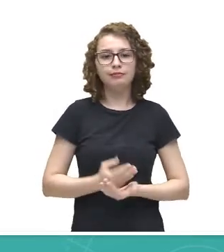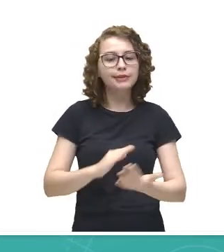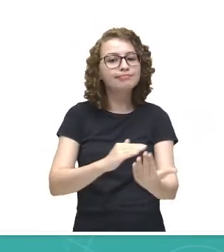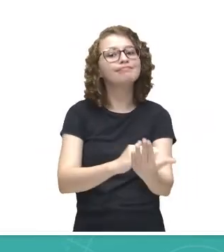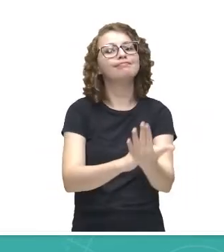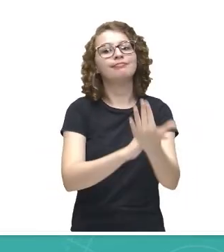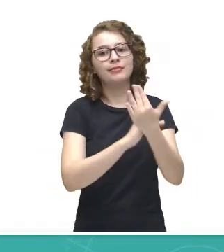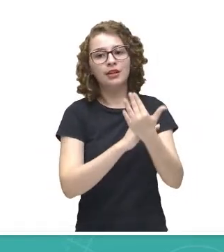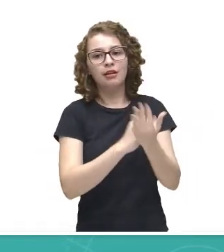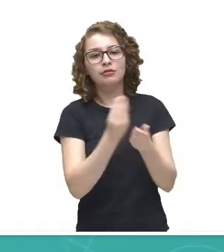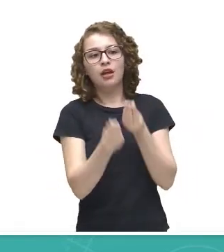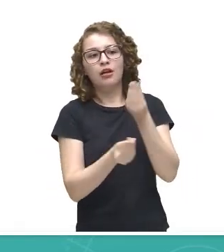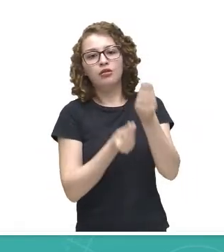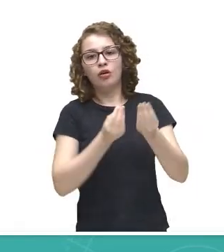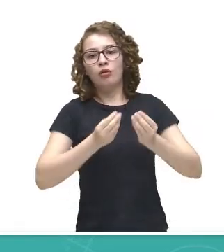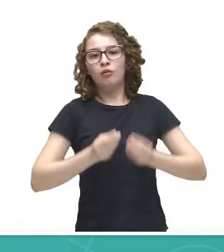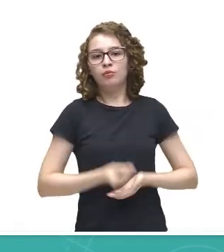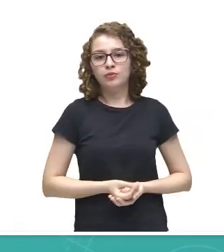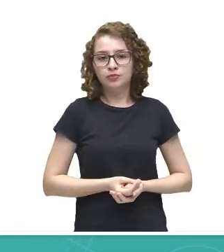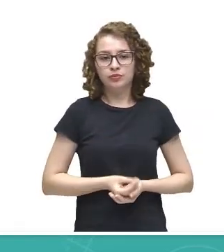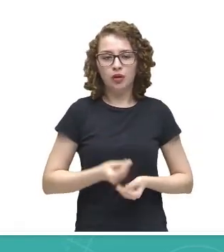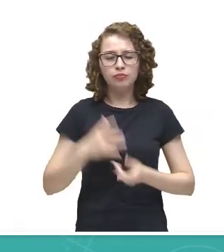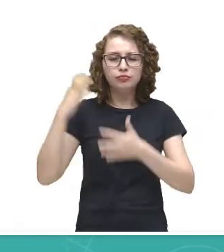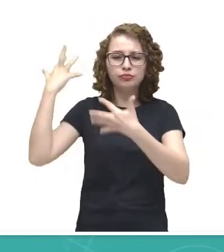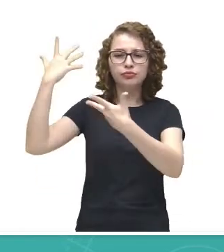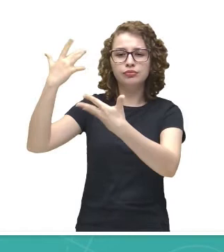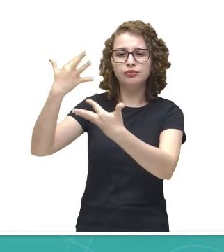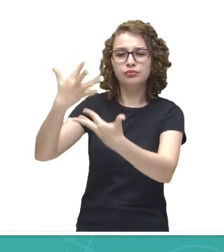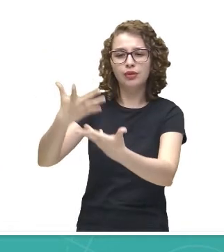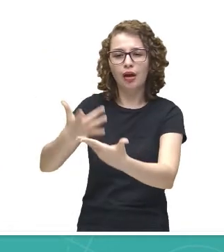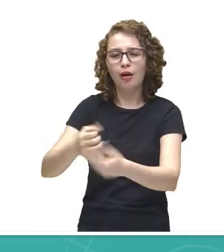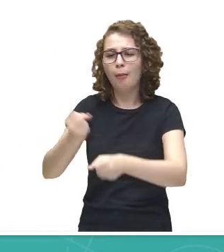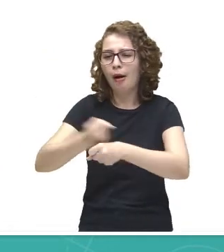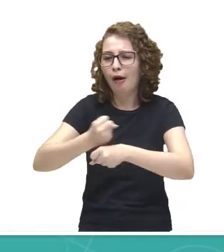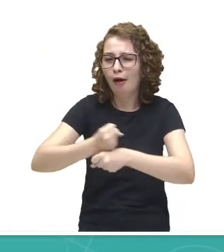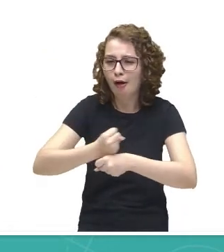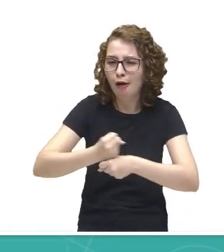muito nessa questão do envelhecimento, da longevidade, tá?